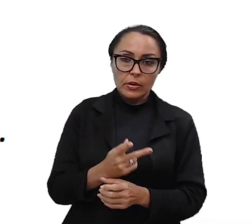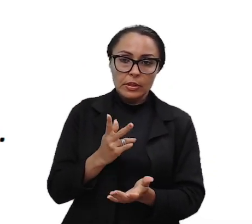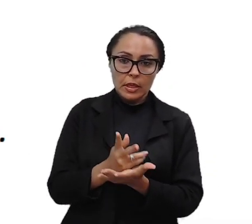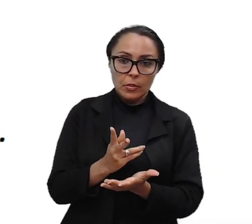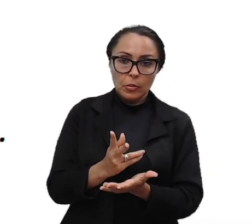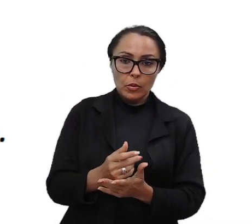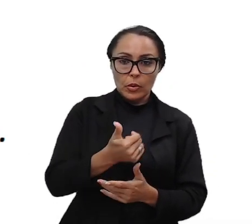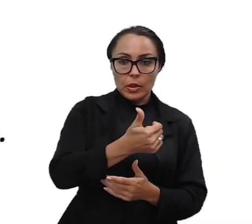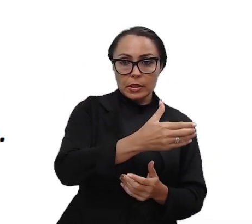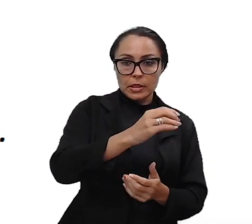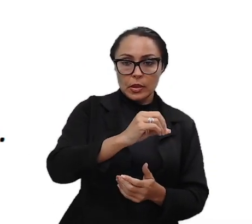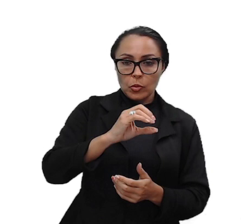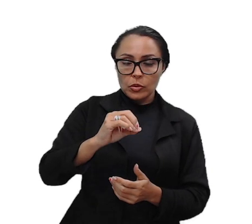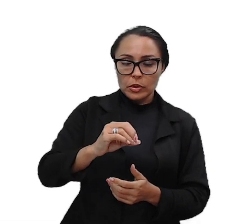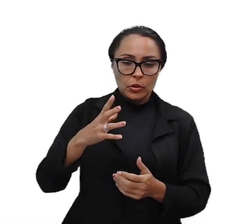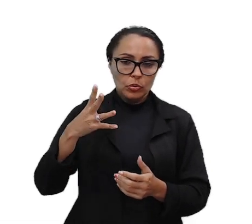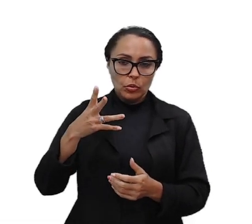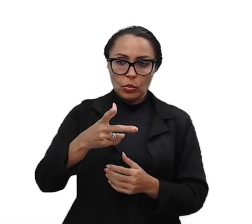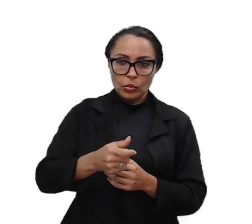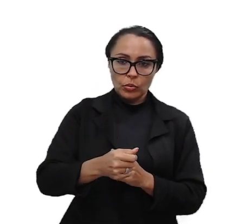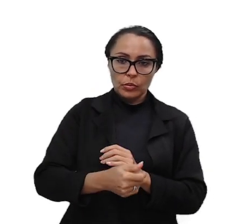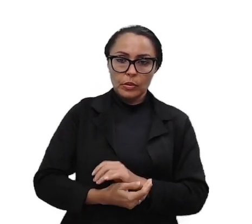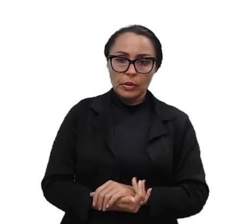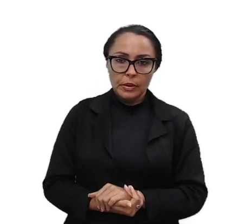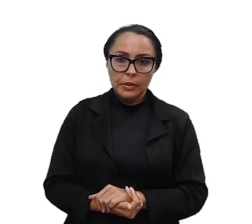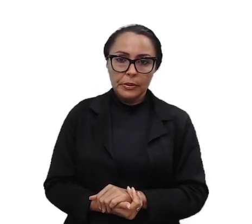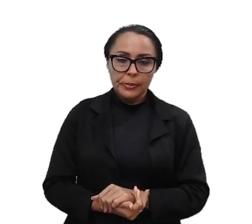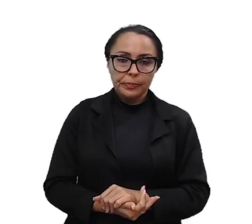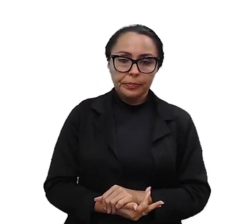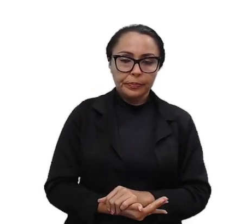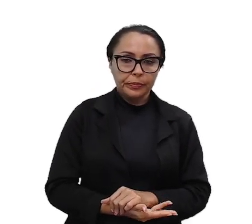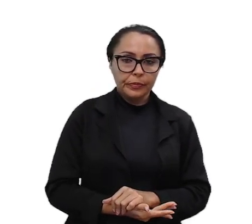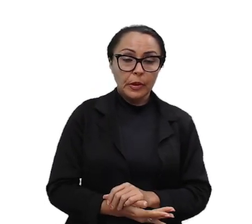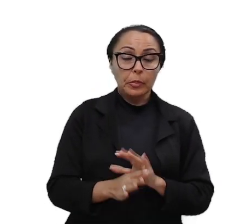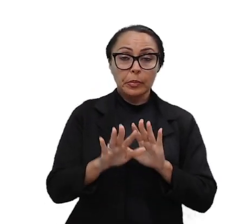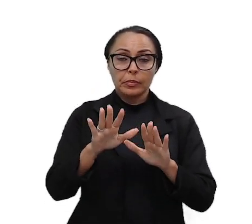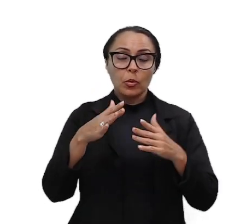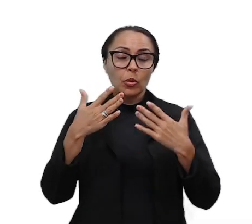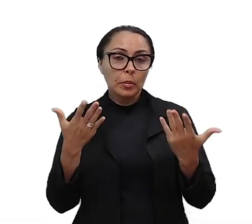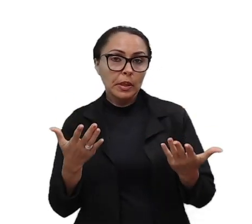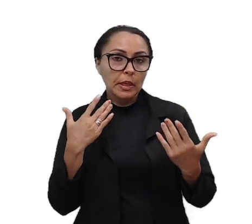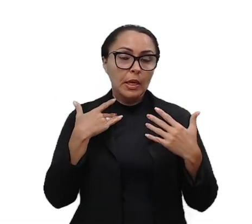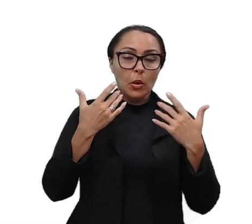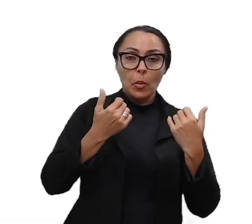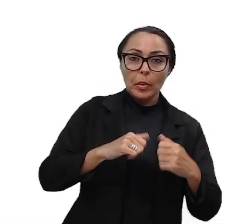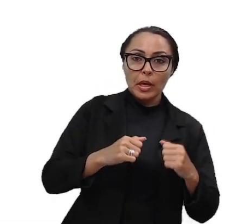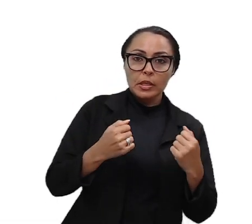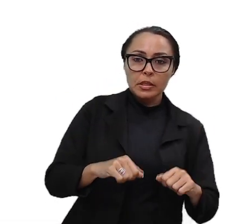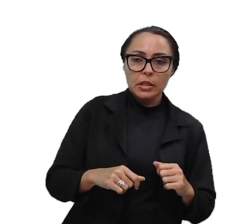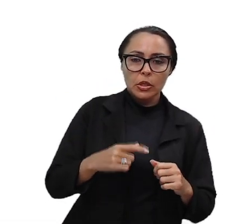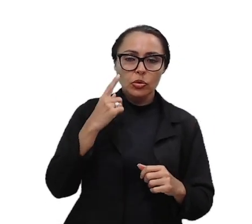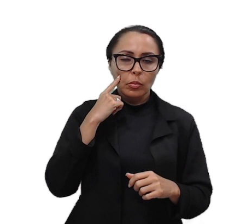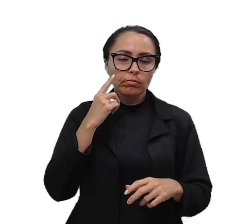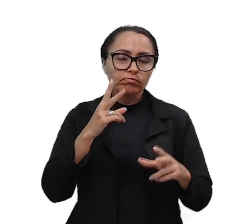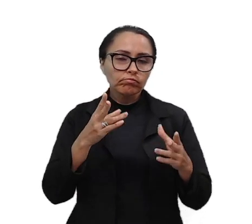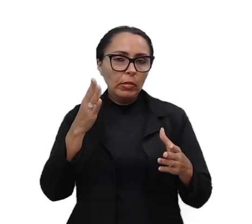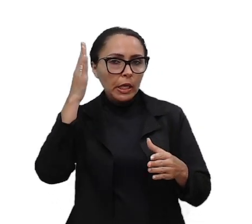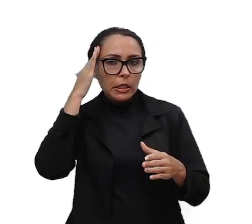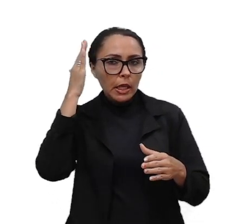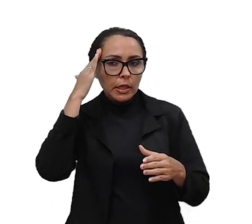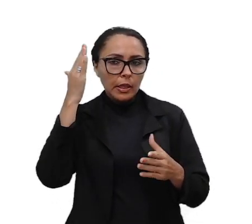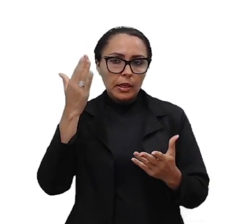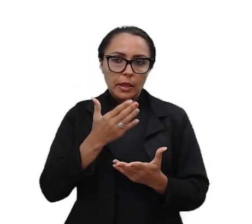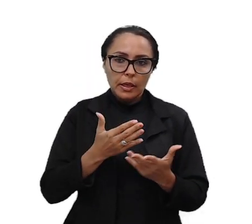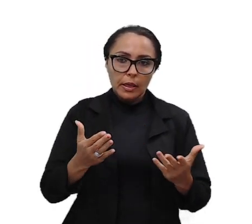ao inteiro, tá? Bom, para que é que eu preciso estimar a demanda? Para que eu